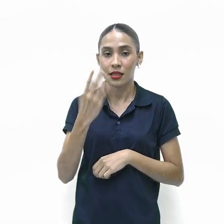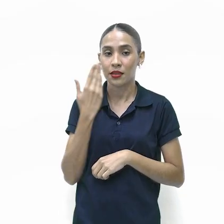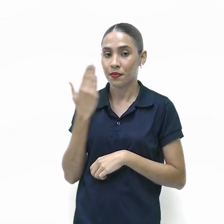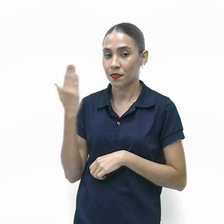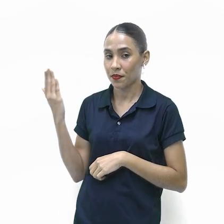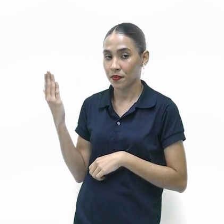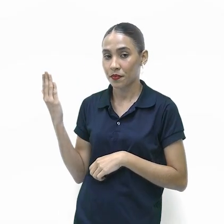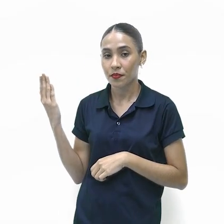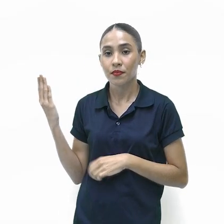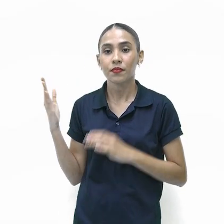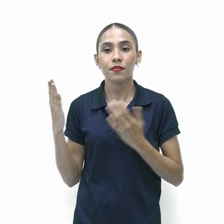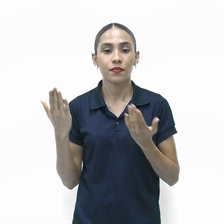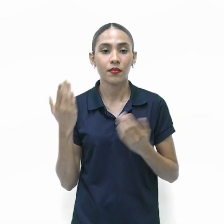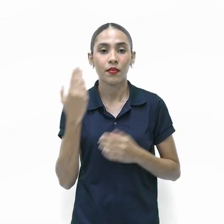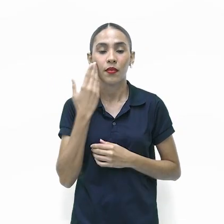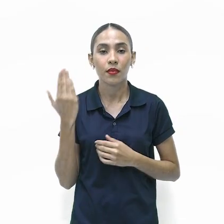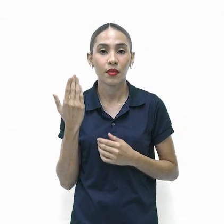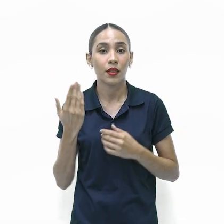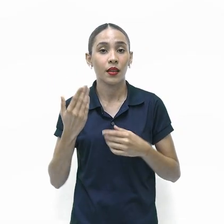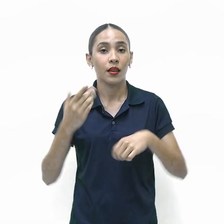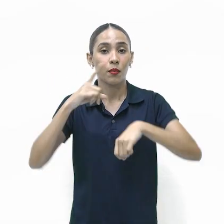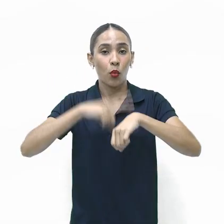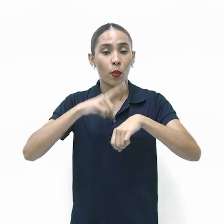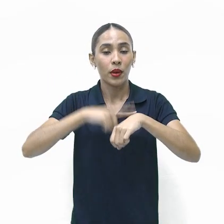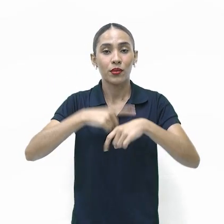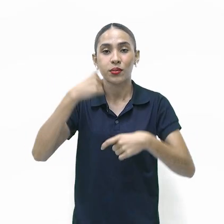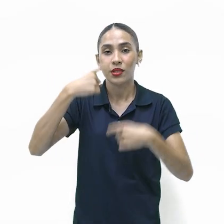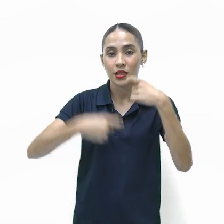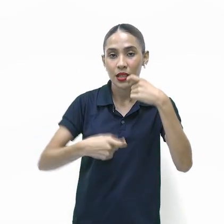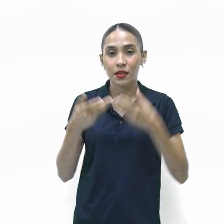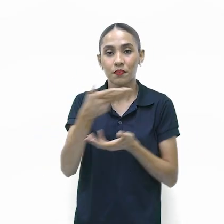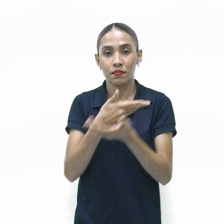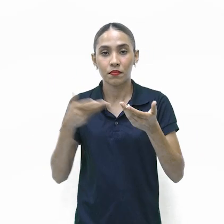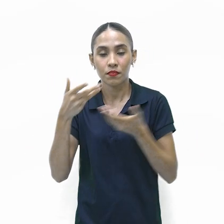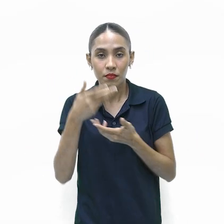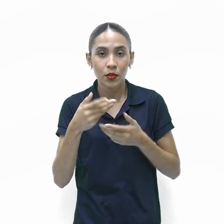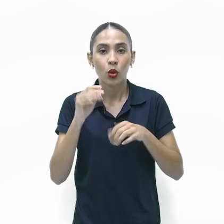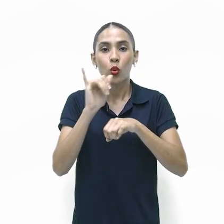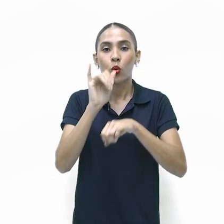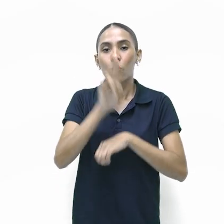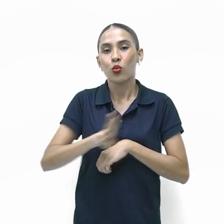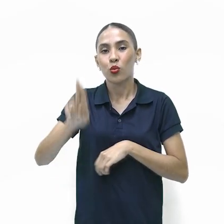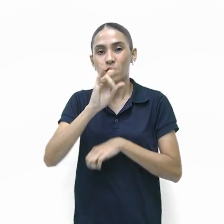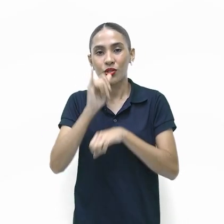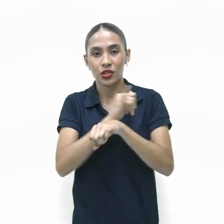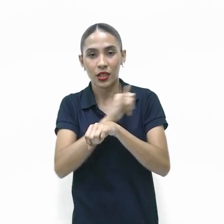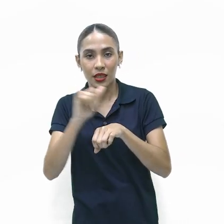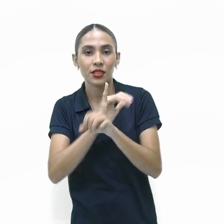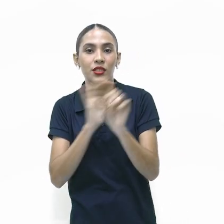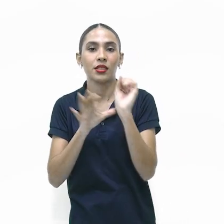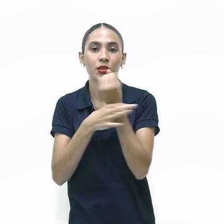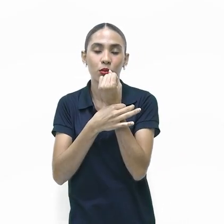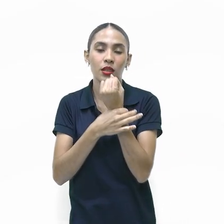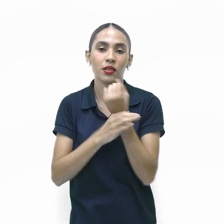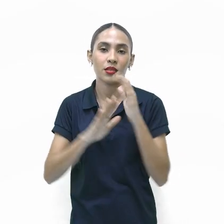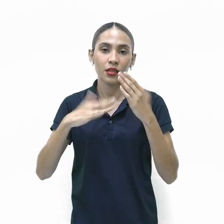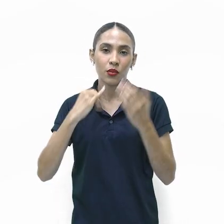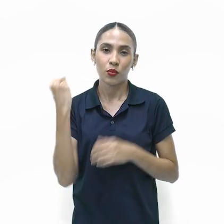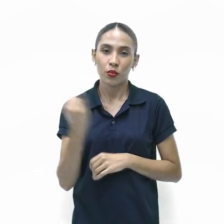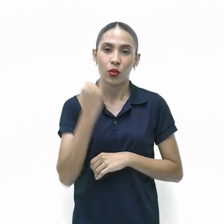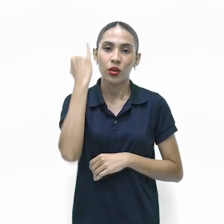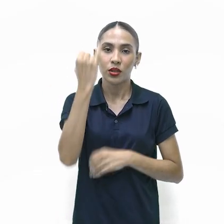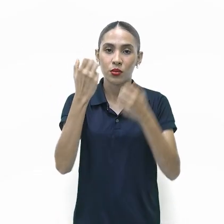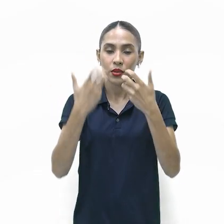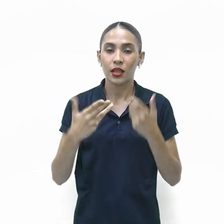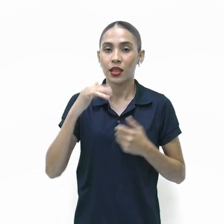né? Estamos falando ali de relação sexual, né? Métodos contraceptivos. E aí é importante a gente falar